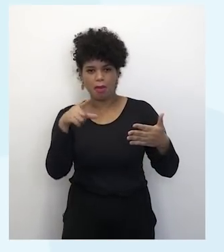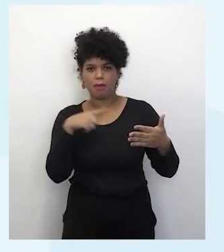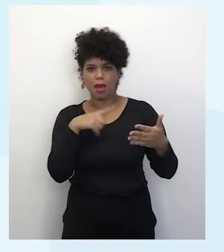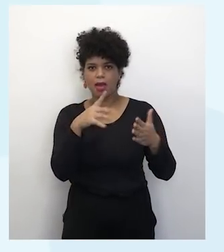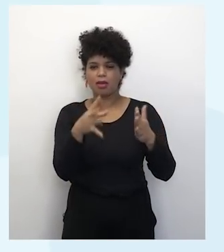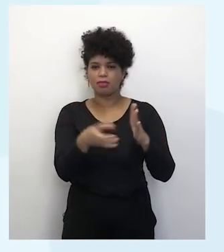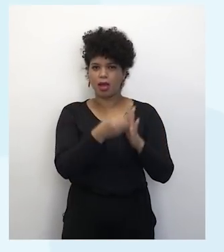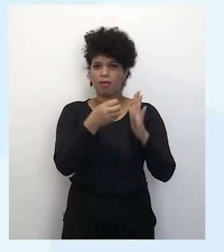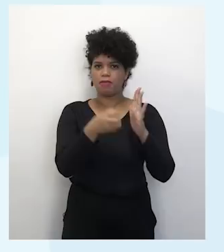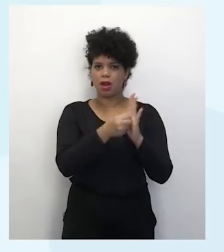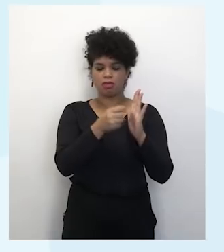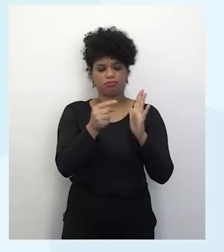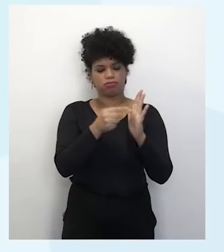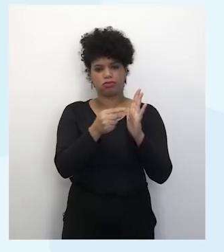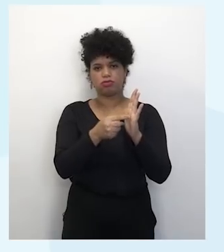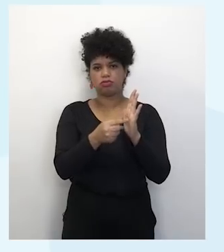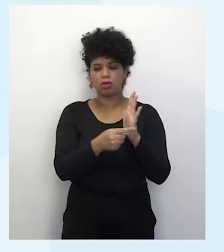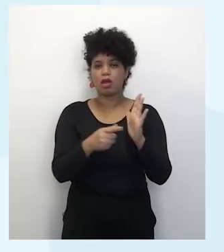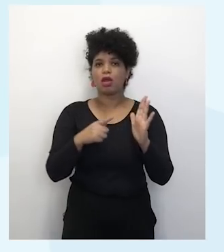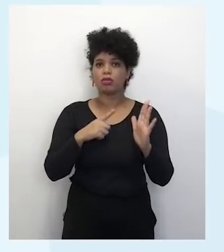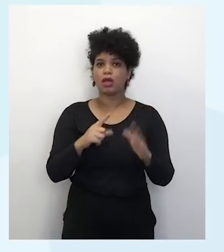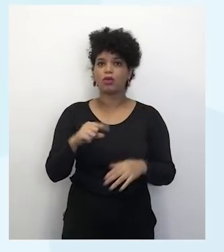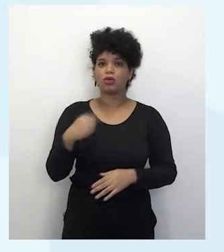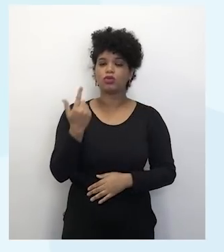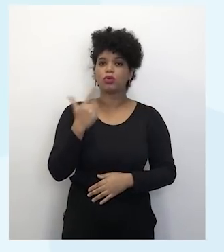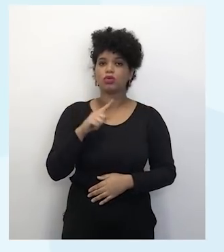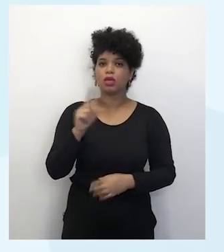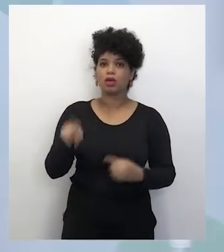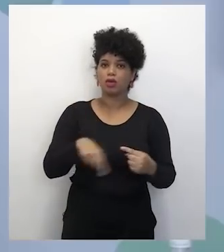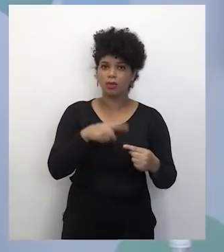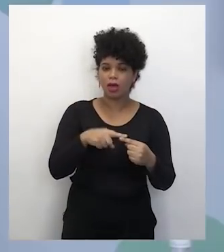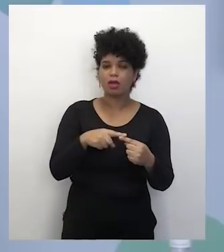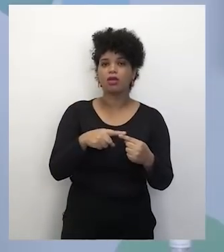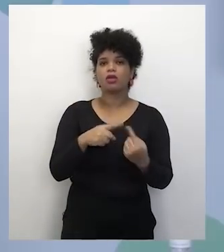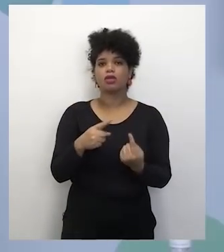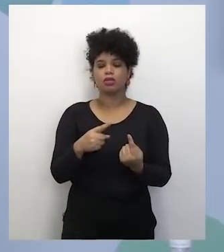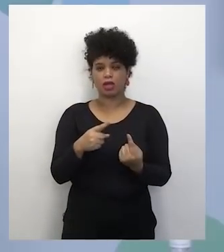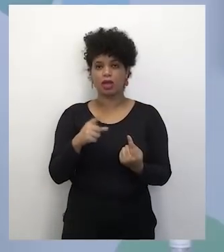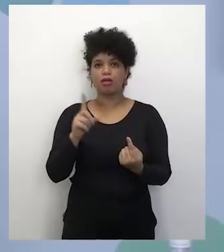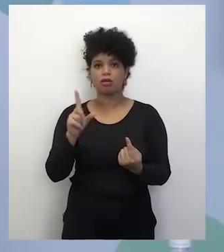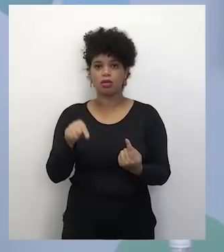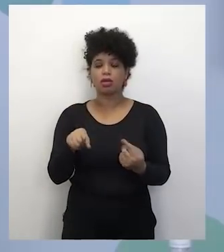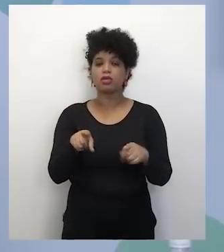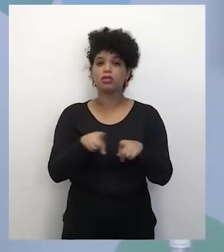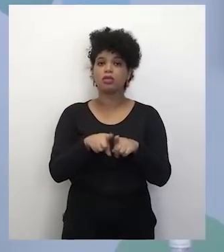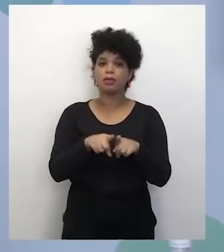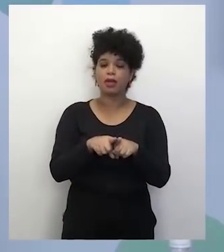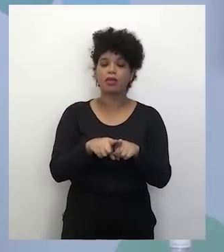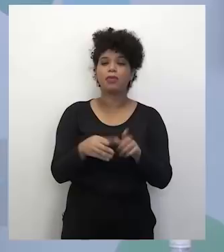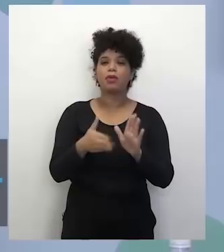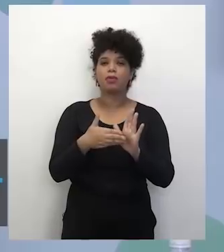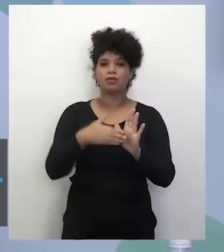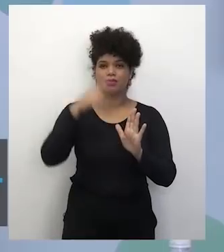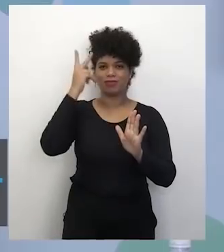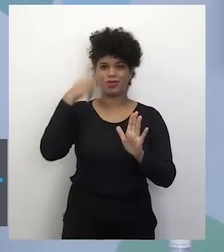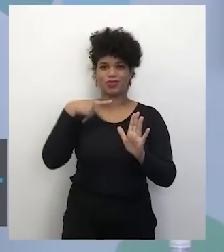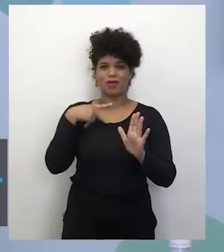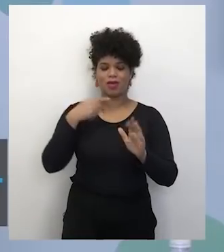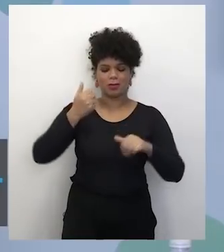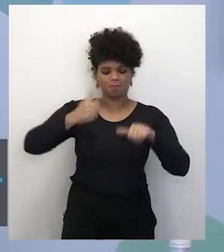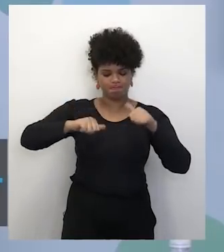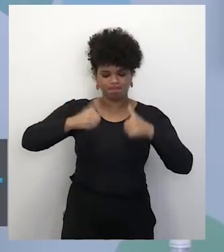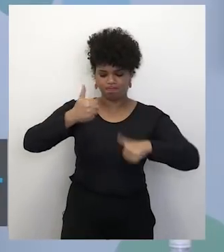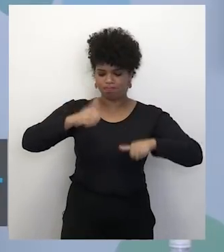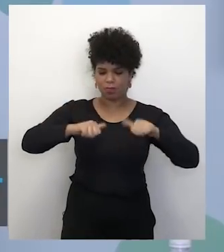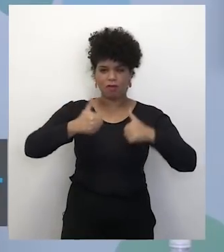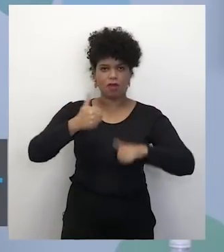ele serve para que a gente consiga atingir as metas, os objetivos e para refletir sobre si próprio. Afinal, quando o